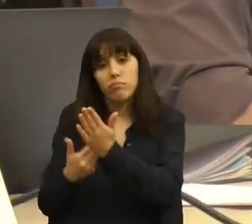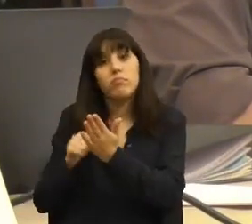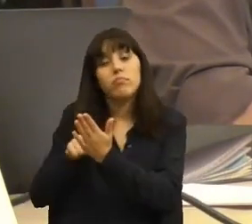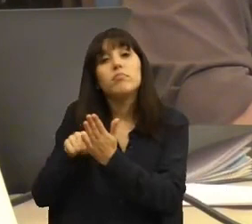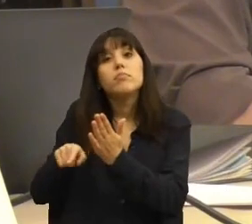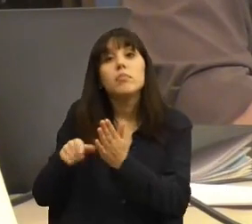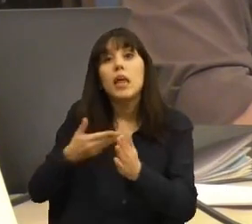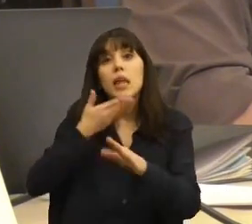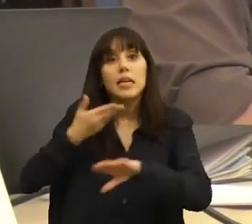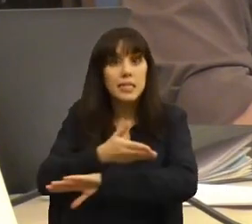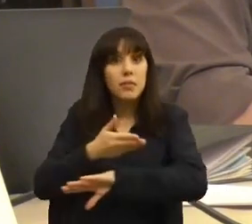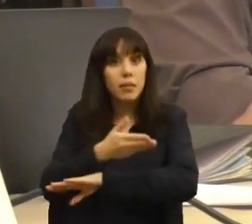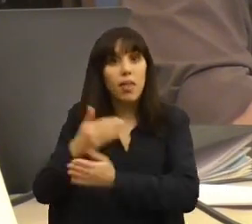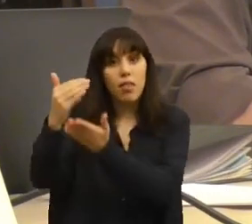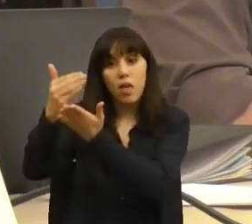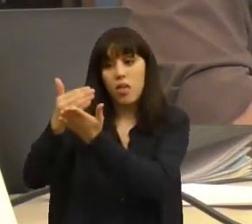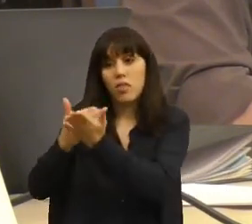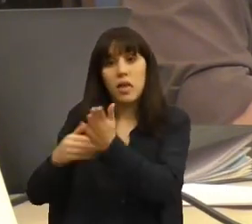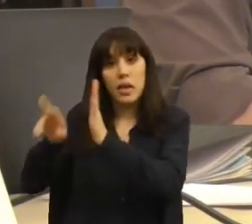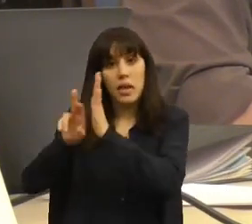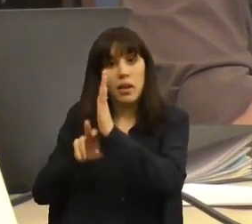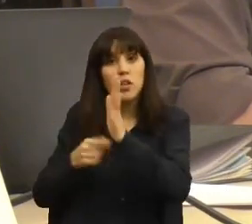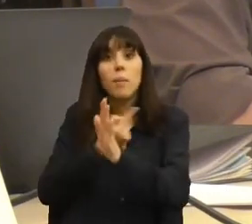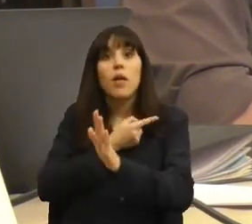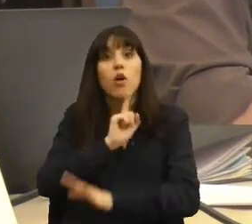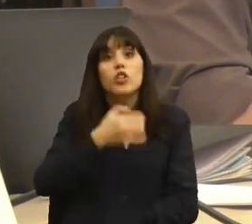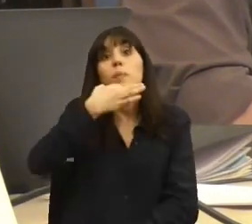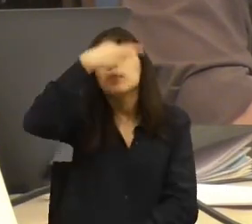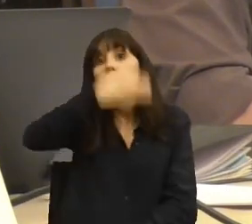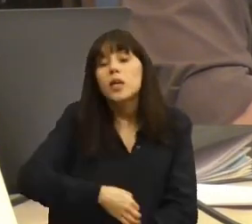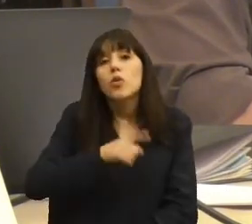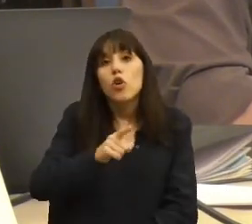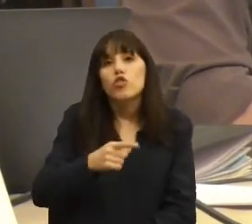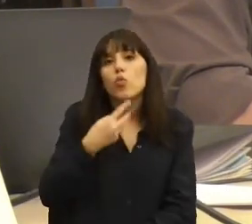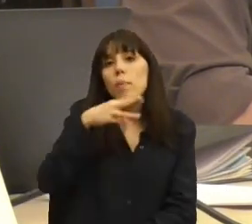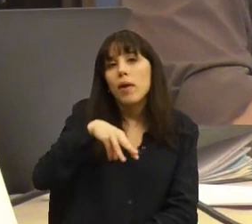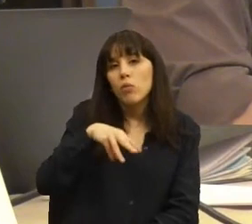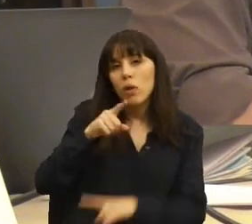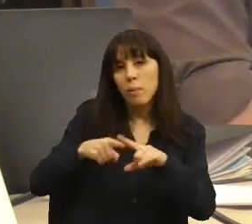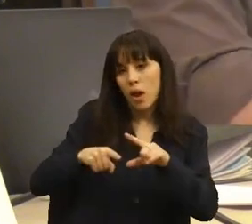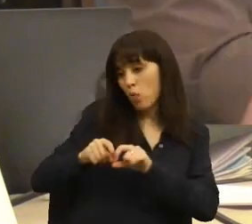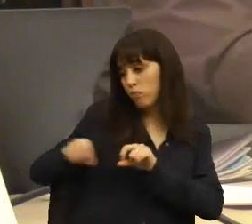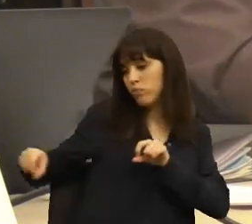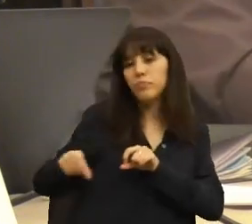nós consideramos que é necessário assegurar 1,5 metros de largura